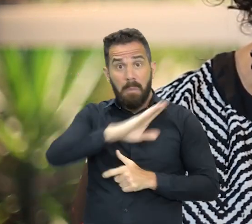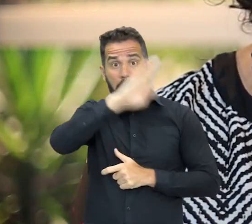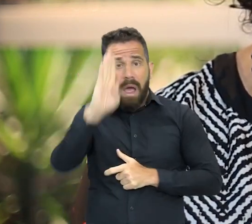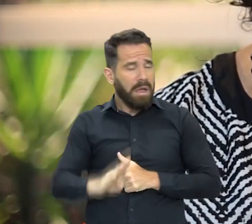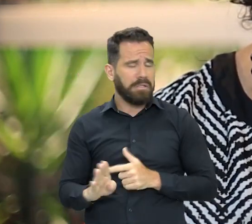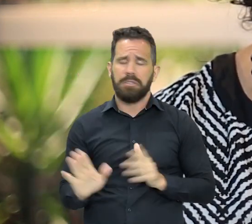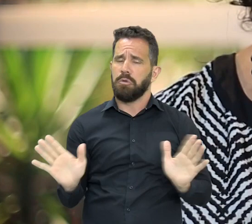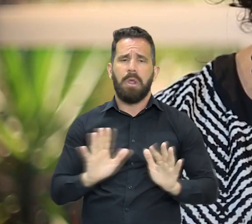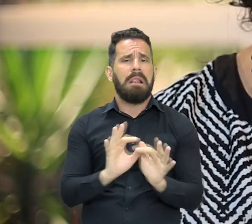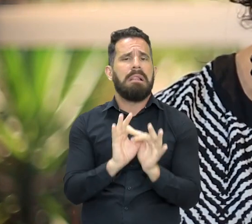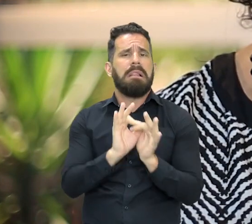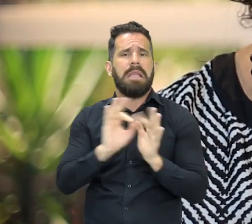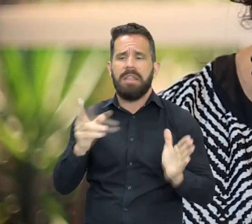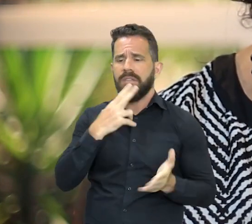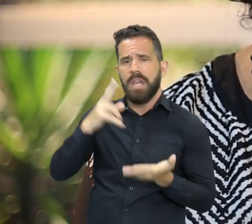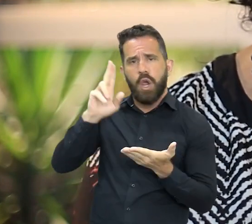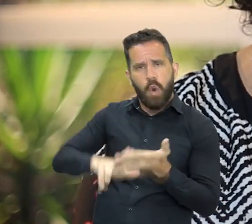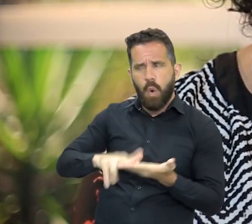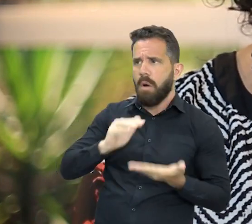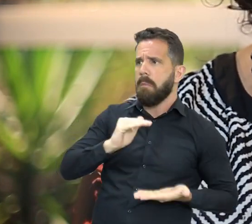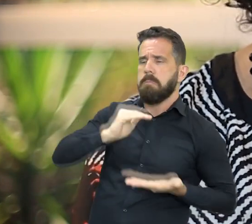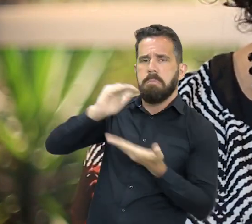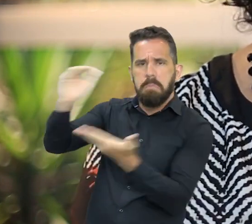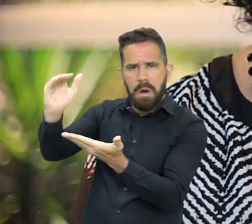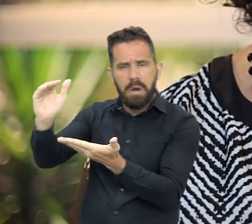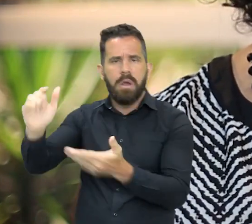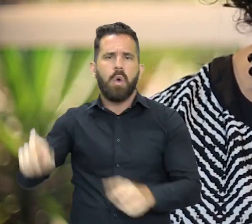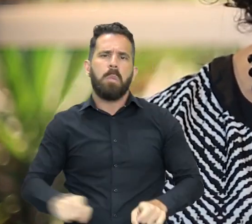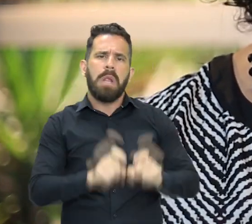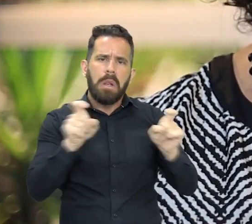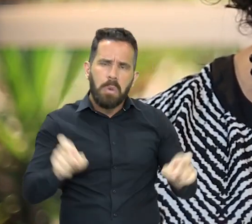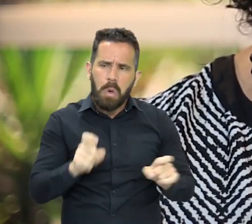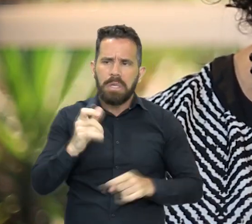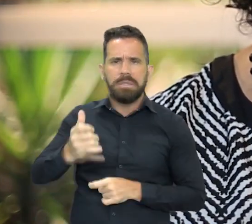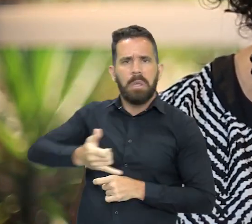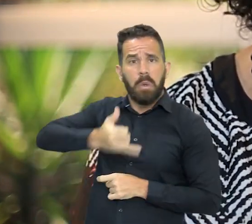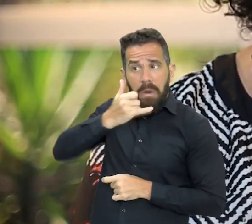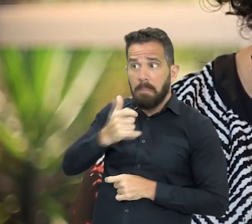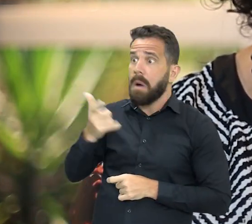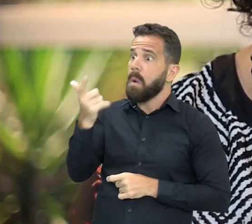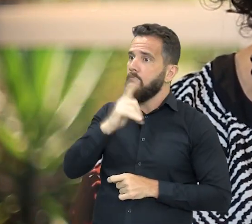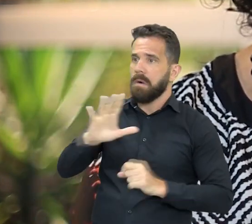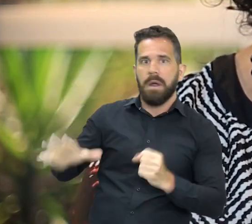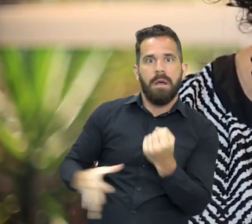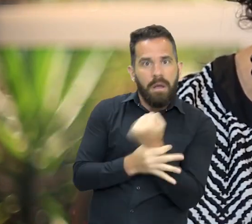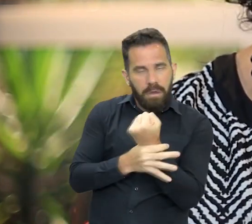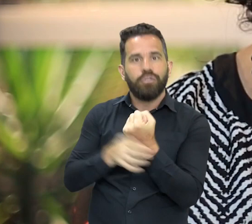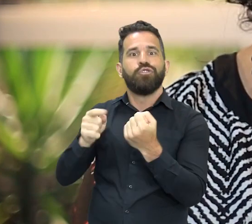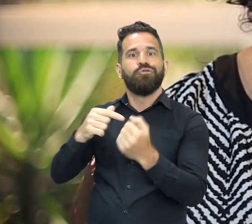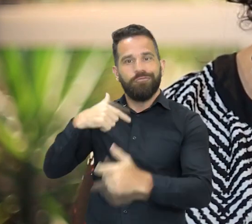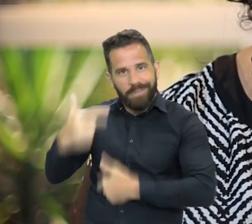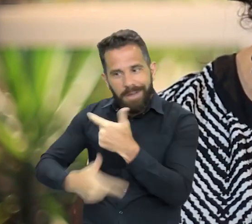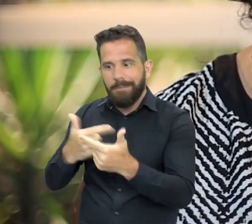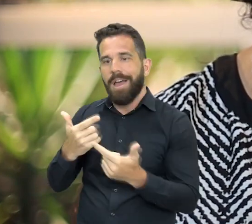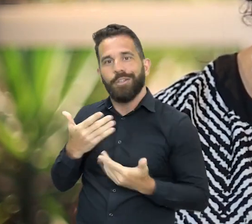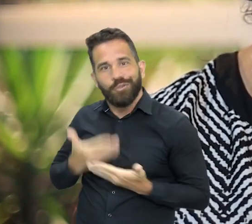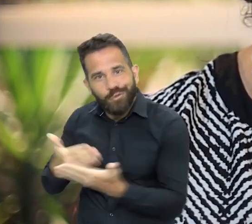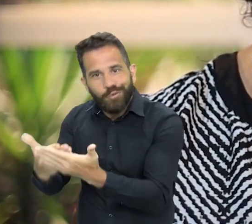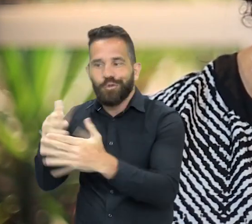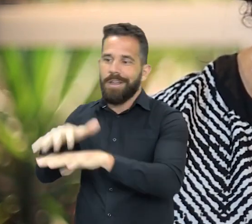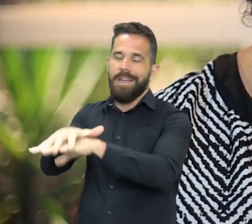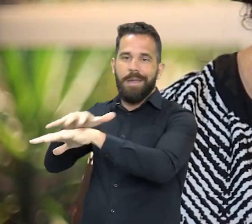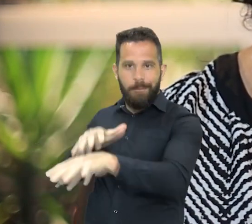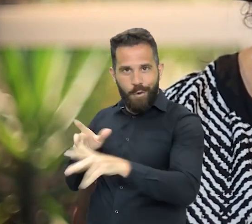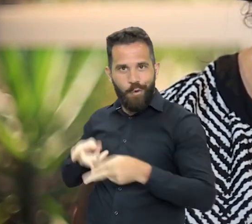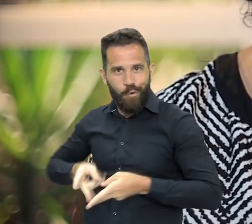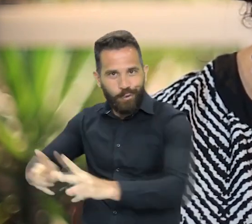Brasil, nós enviamos pelos correios o computador, o celular, um equipamento para garantir que ele tivesse